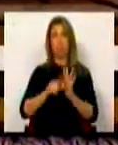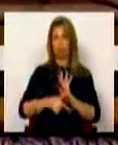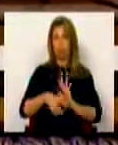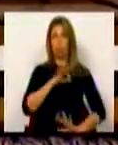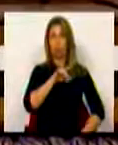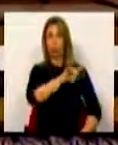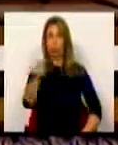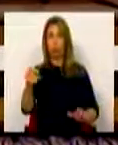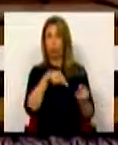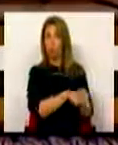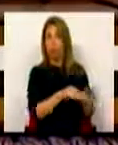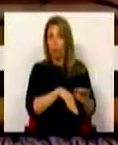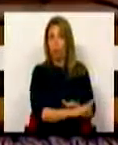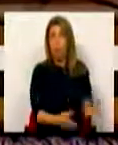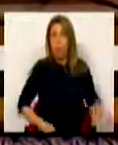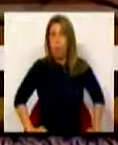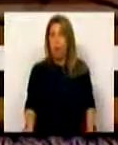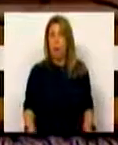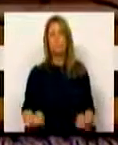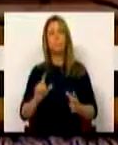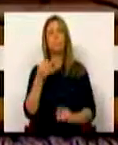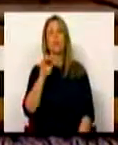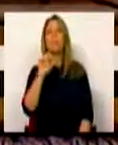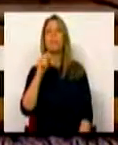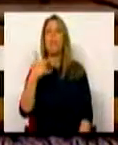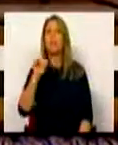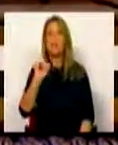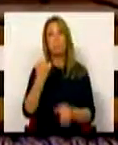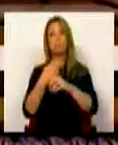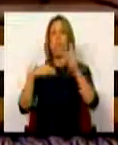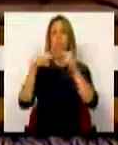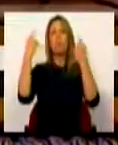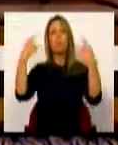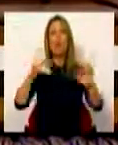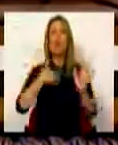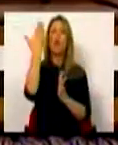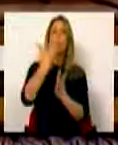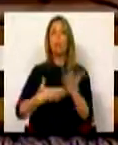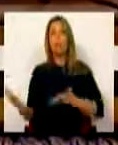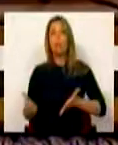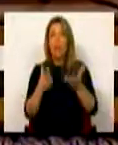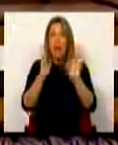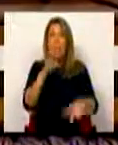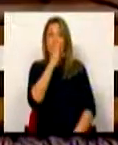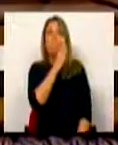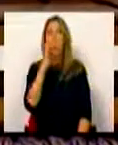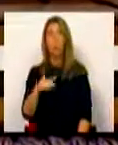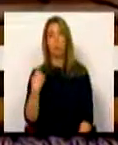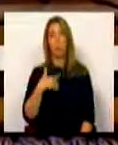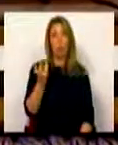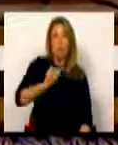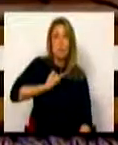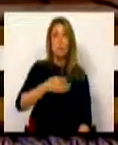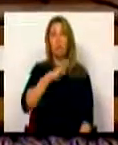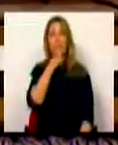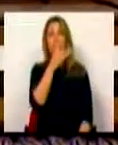lá. O PETI, para efeitos de obra, não passava de um documento estratégico que era preciso concretizar. Tivemos que fazer o Ferrovia 2020